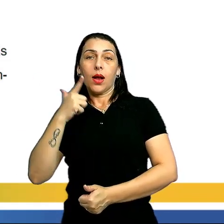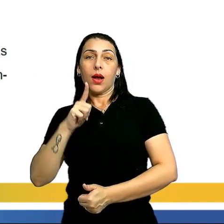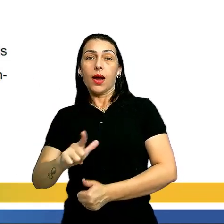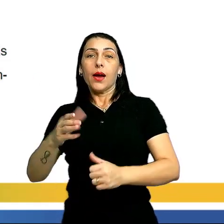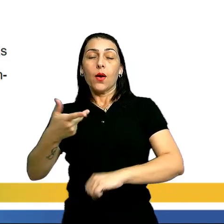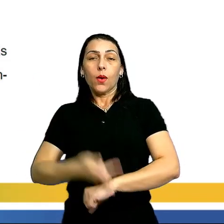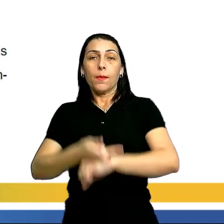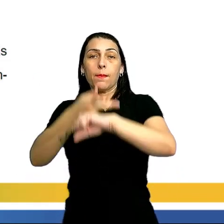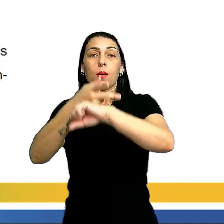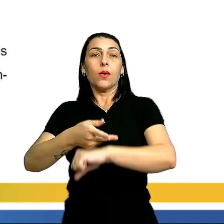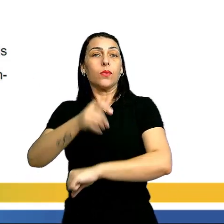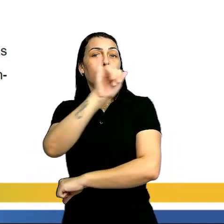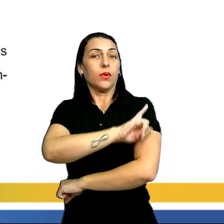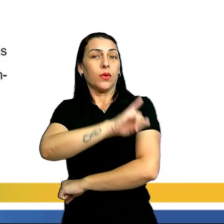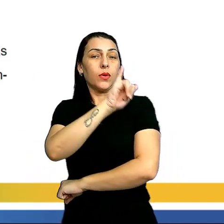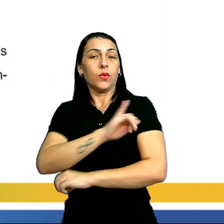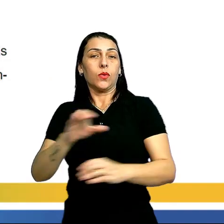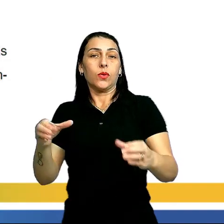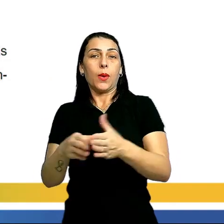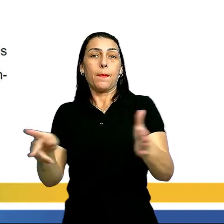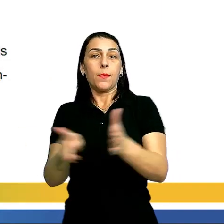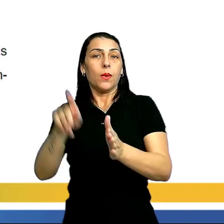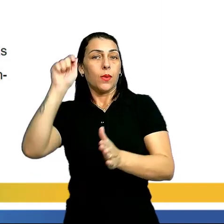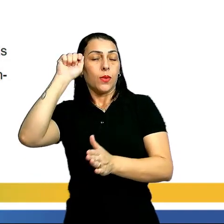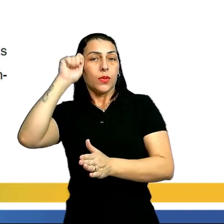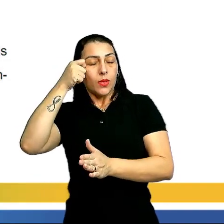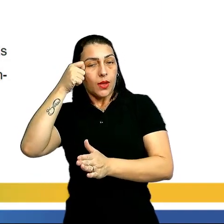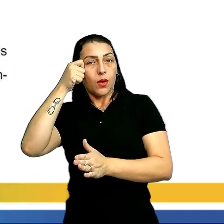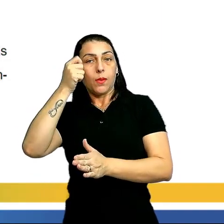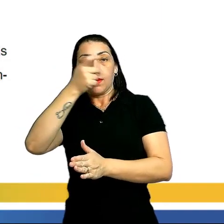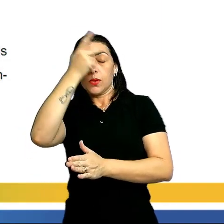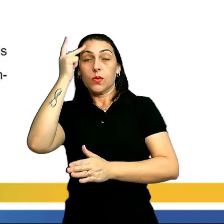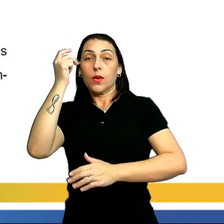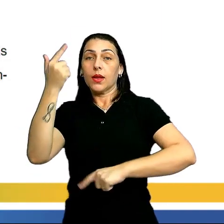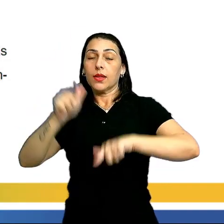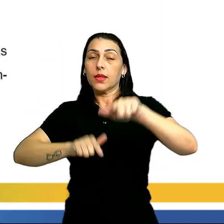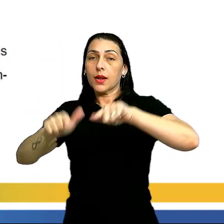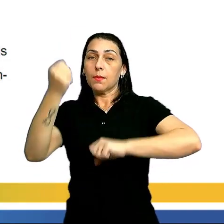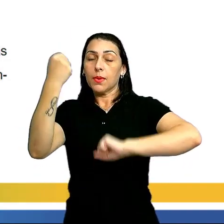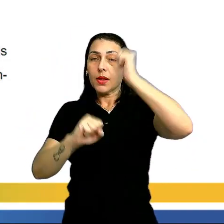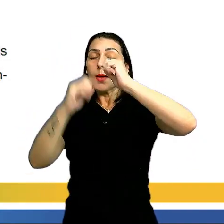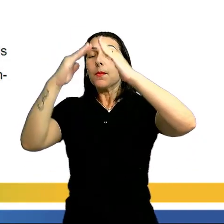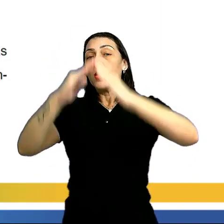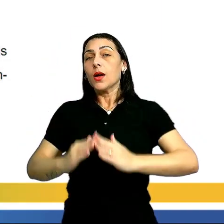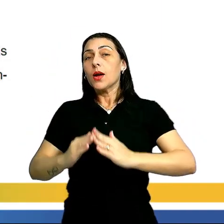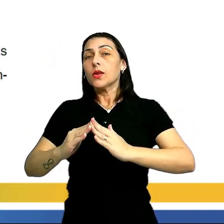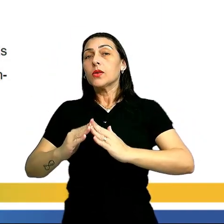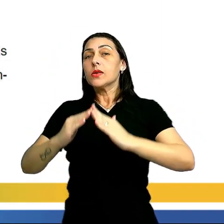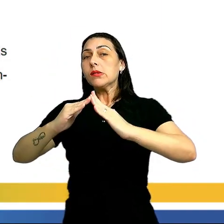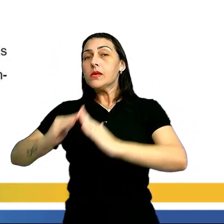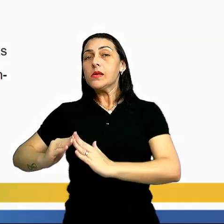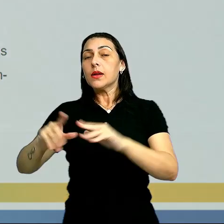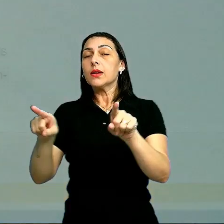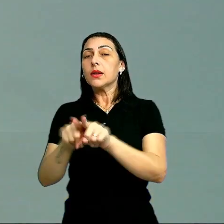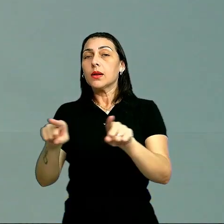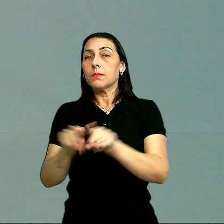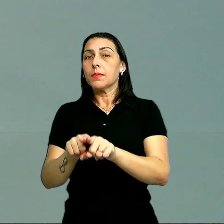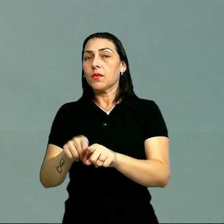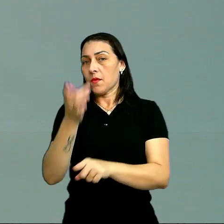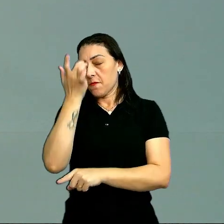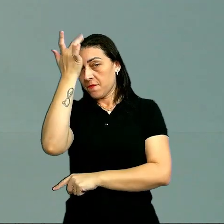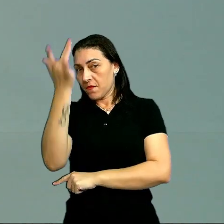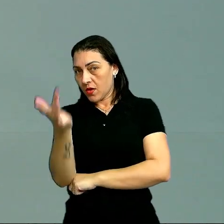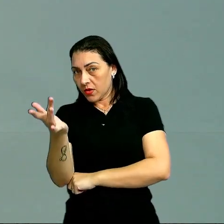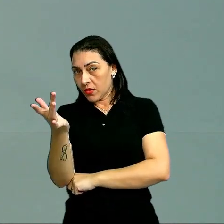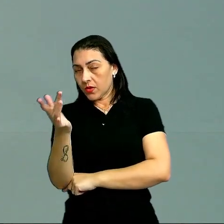Carioca, com um time formado por negros, operários e moradores dos subúrbios. Vocês podem observar que não é muito